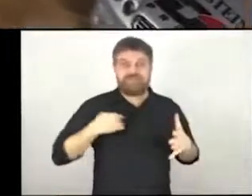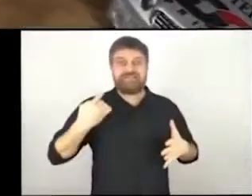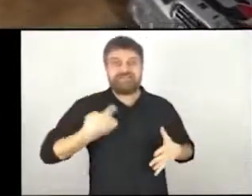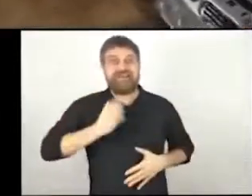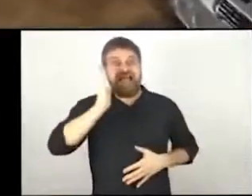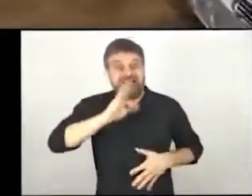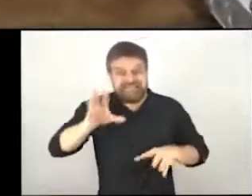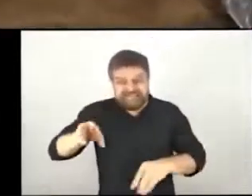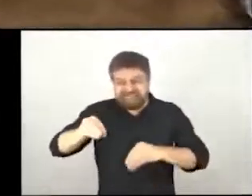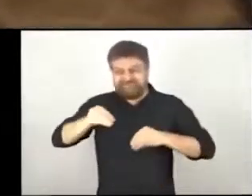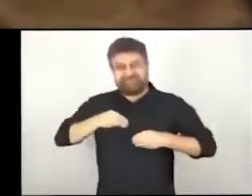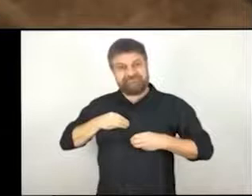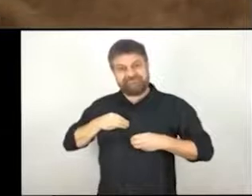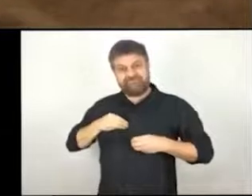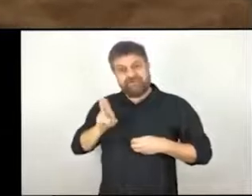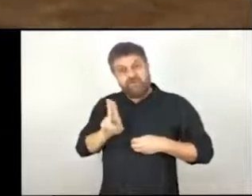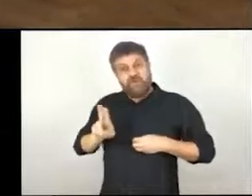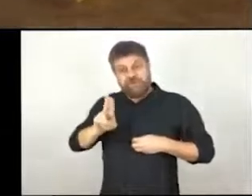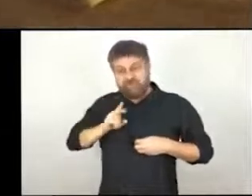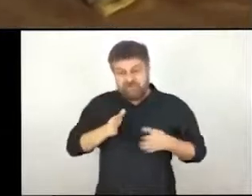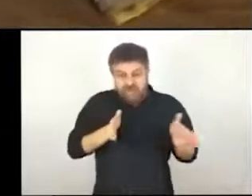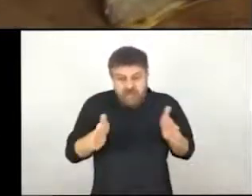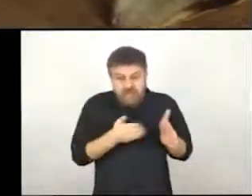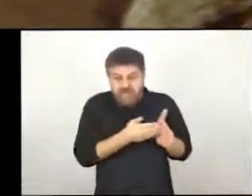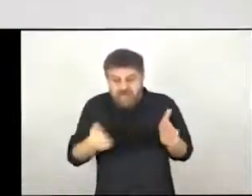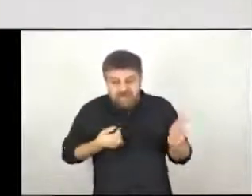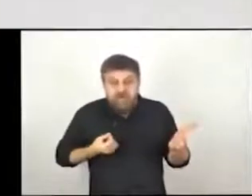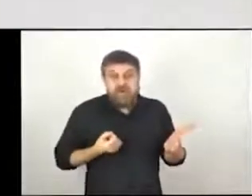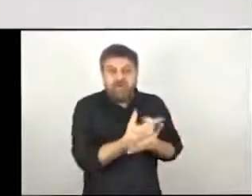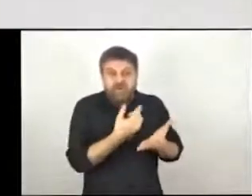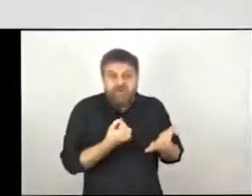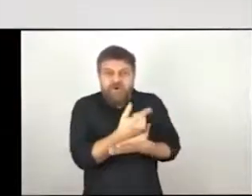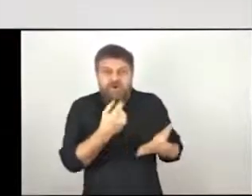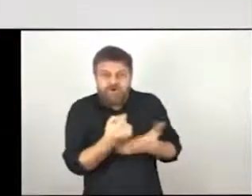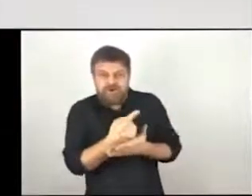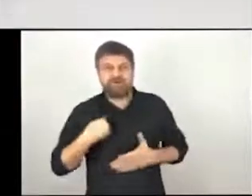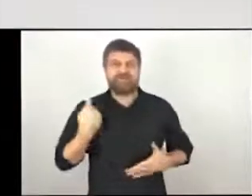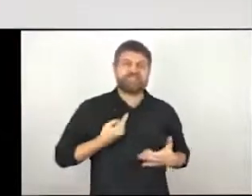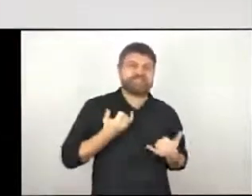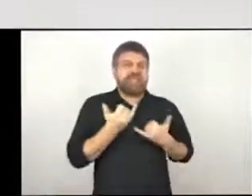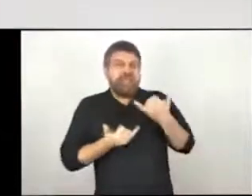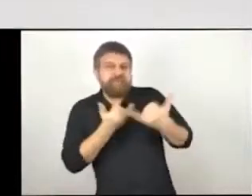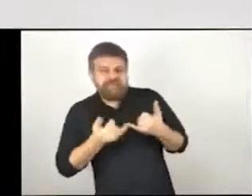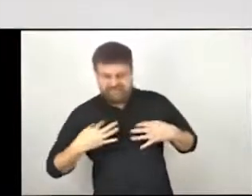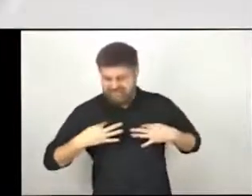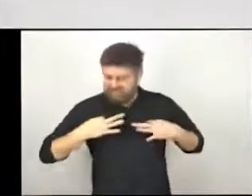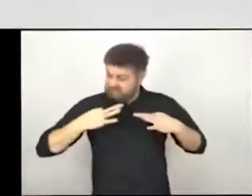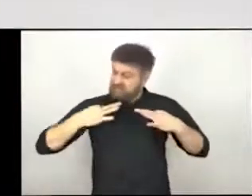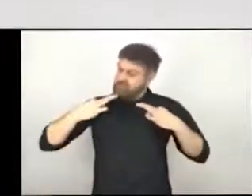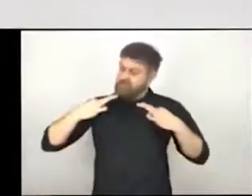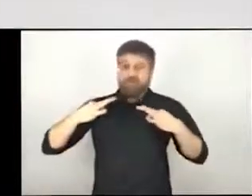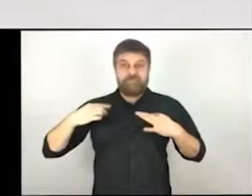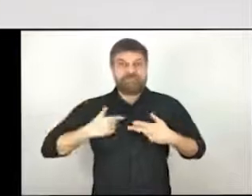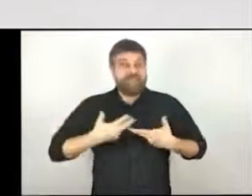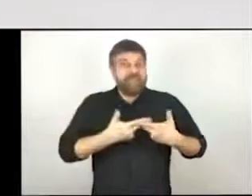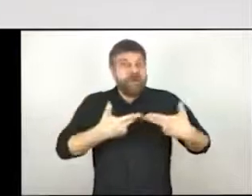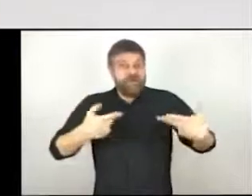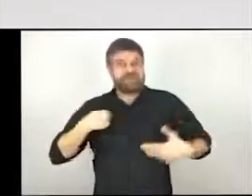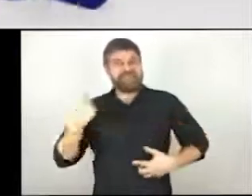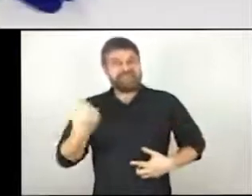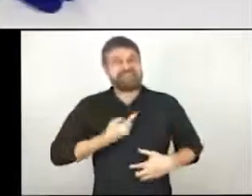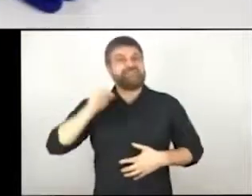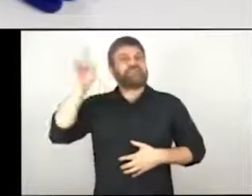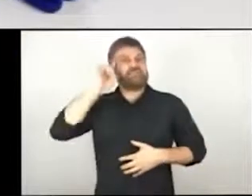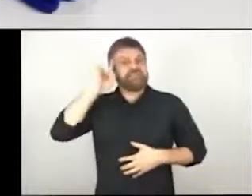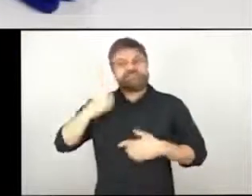já estiveram bem pertinho da gente. Essa etapa se chama consumo. A gente usa brinquedos, usa roupas, usa diversos